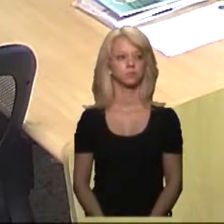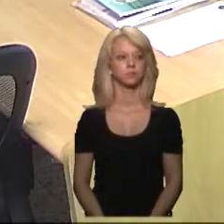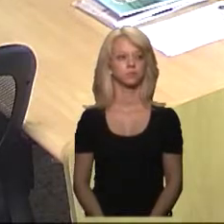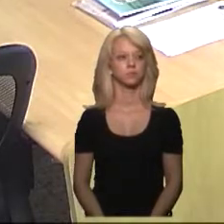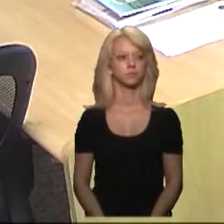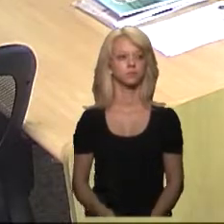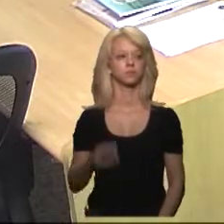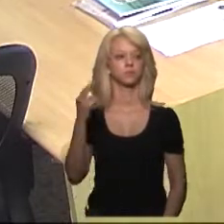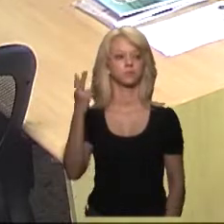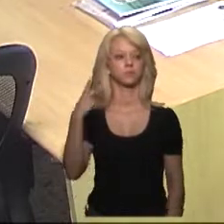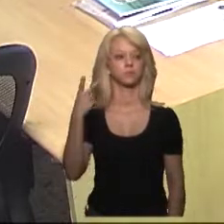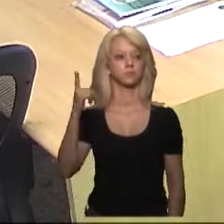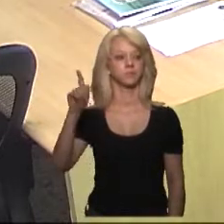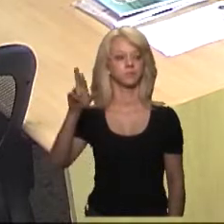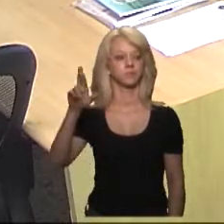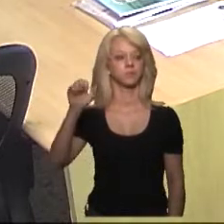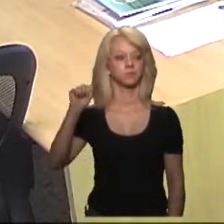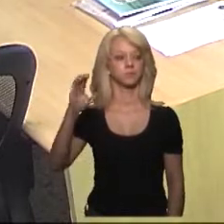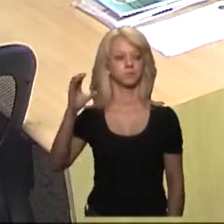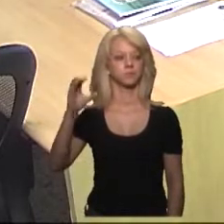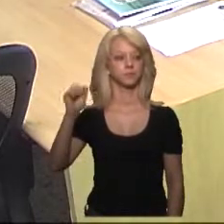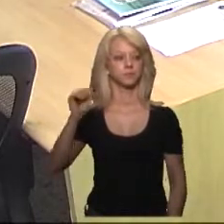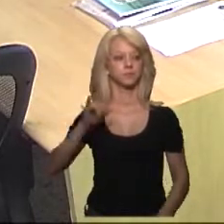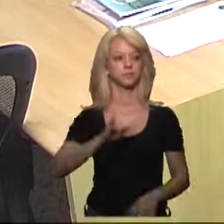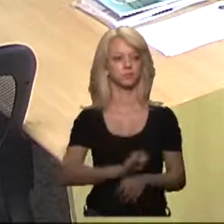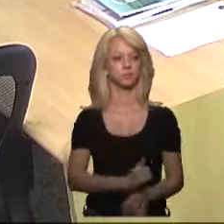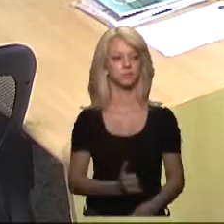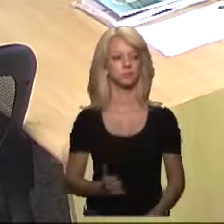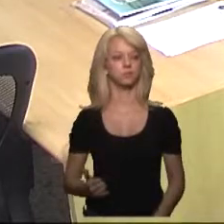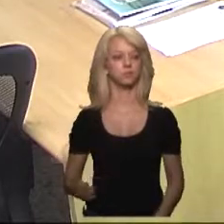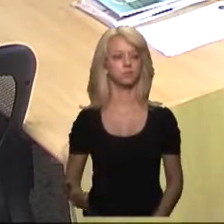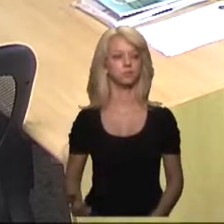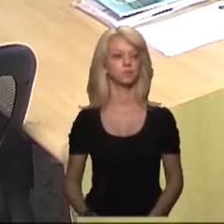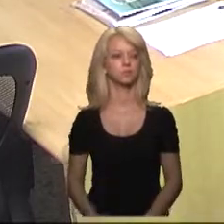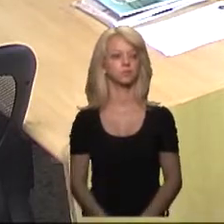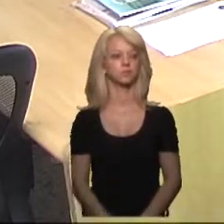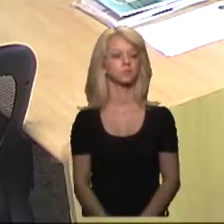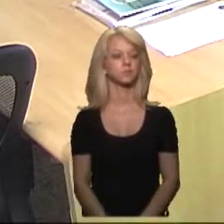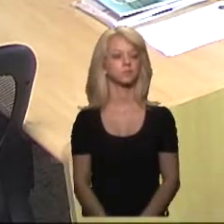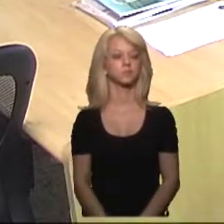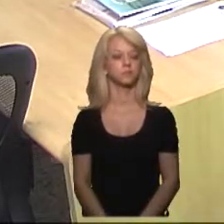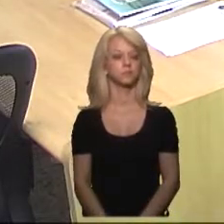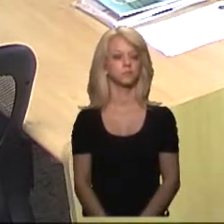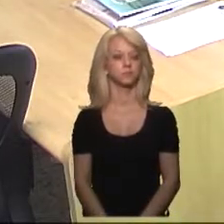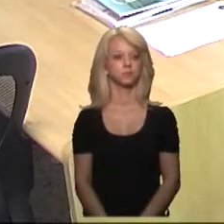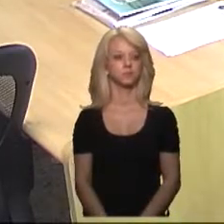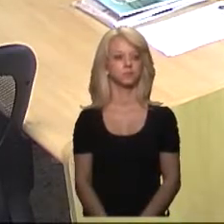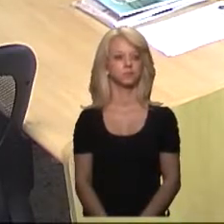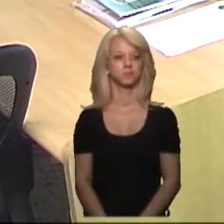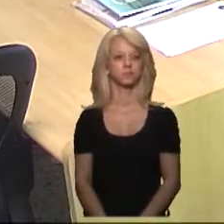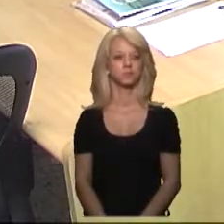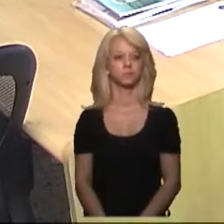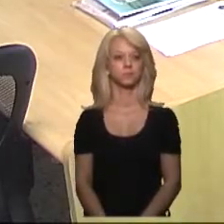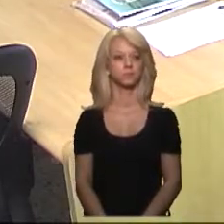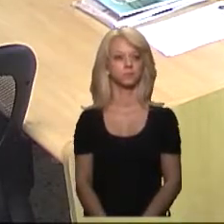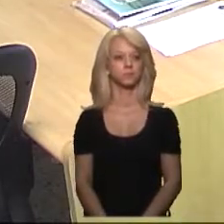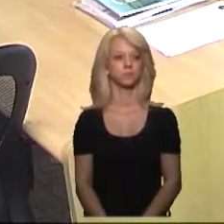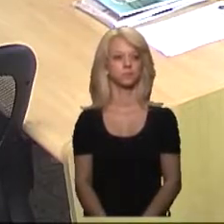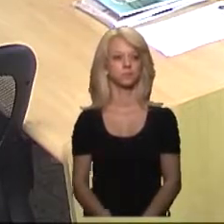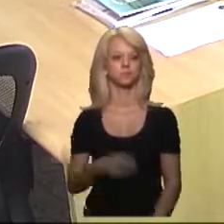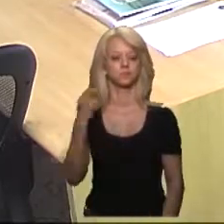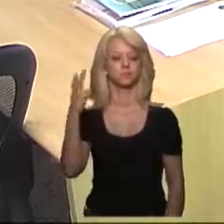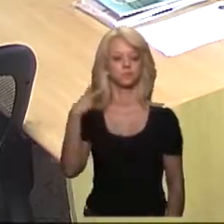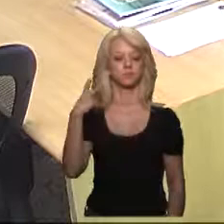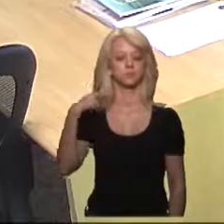Ausente. Vereadora Goretti. Presente. Vereador Noilton.